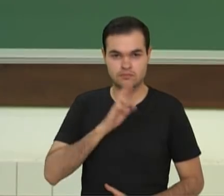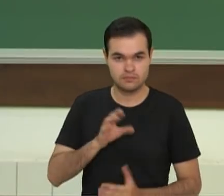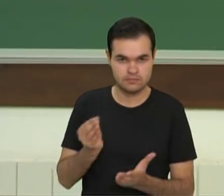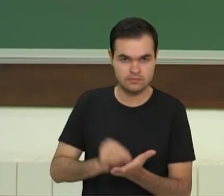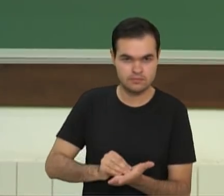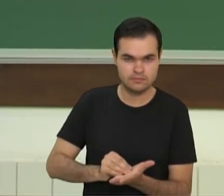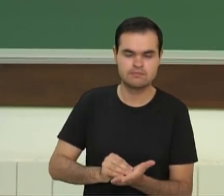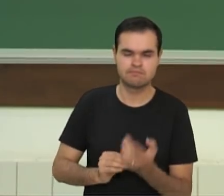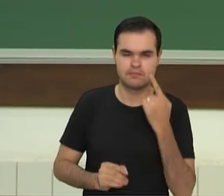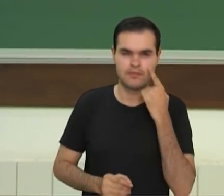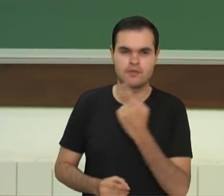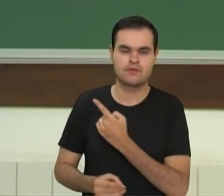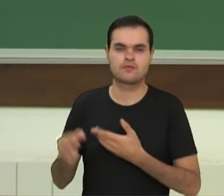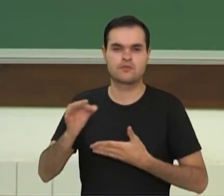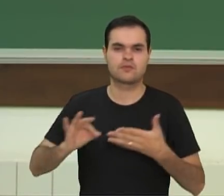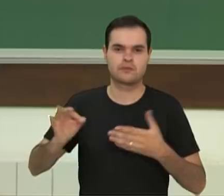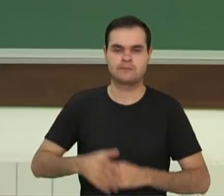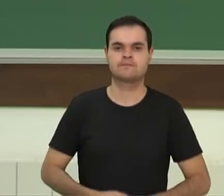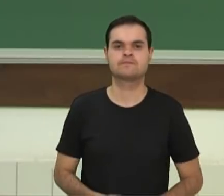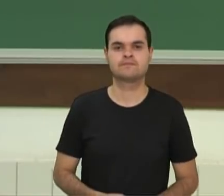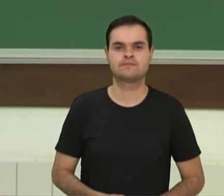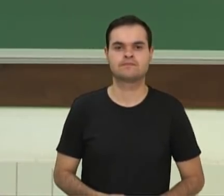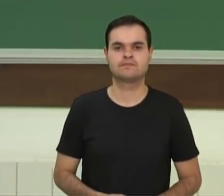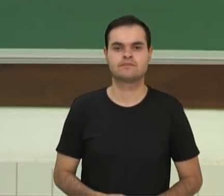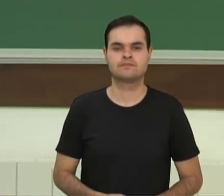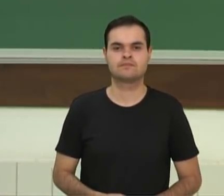Respondeu? Confira a consequência, então.